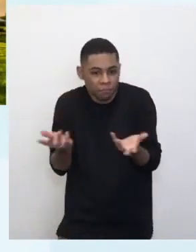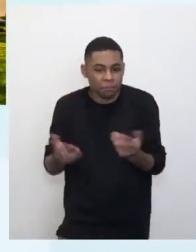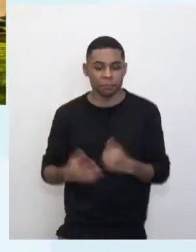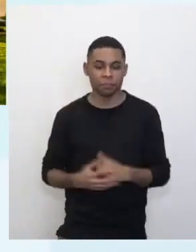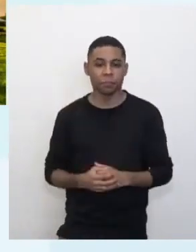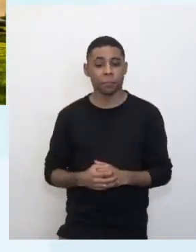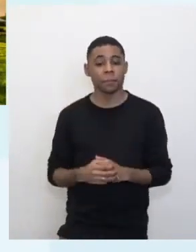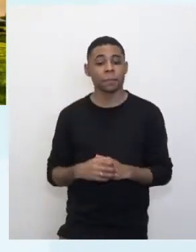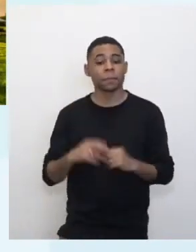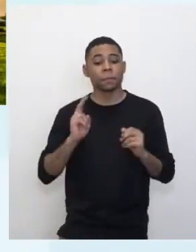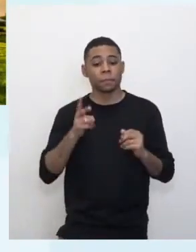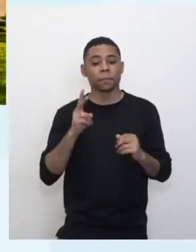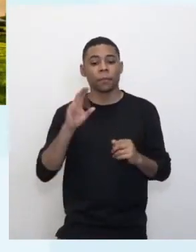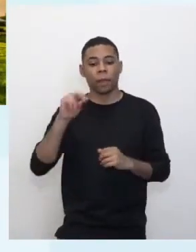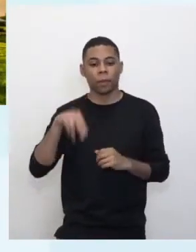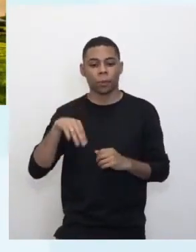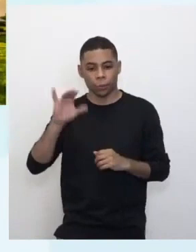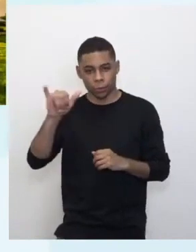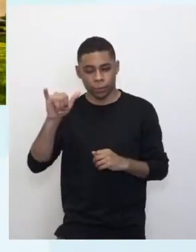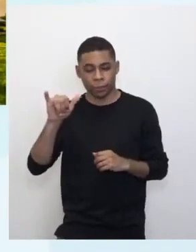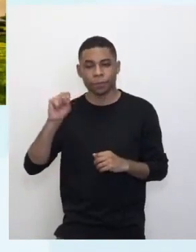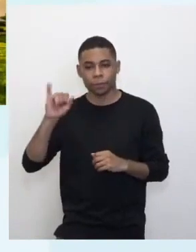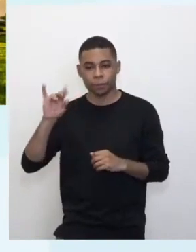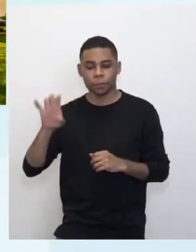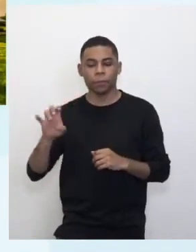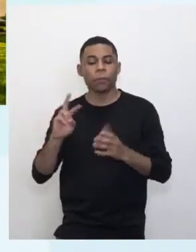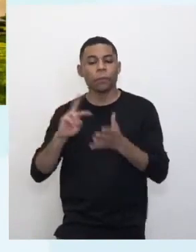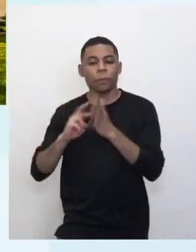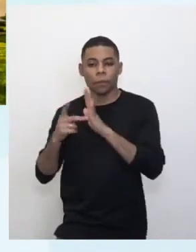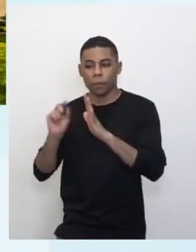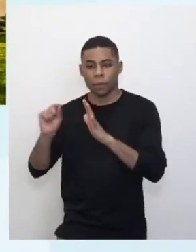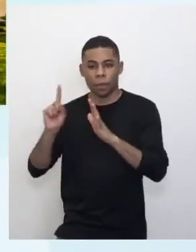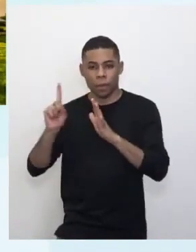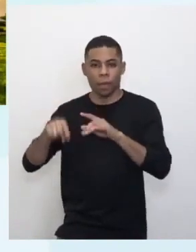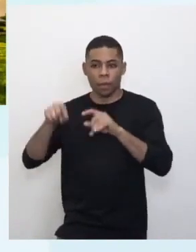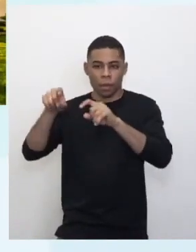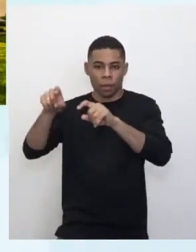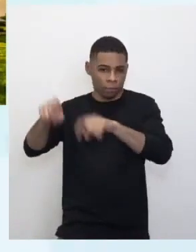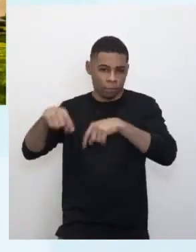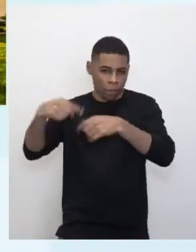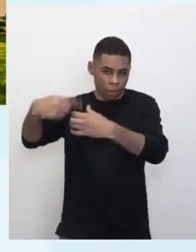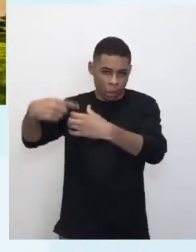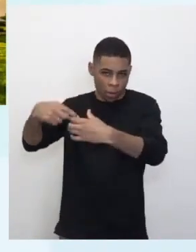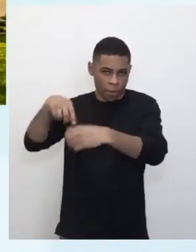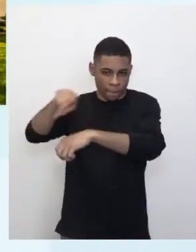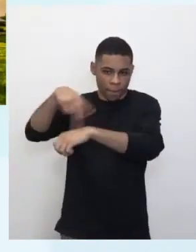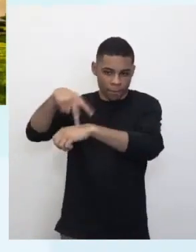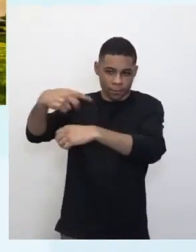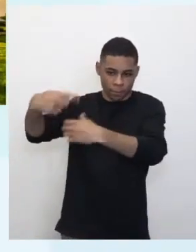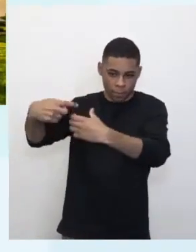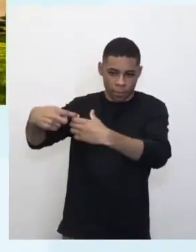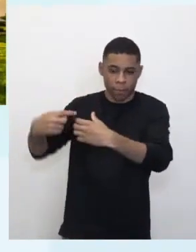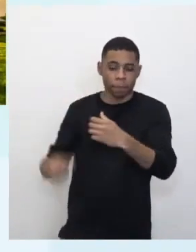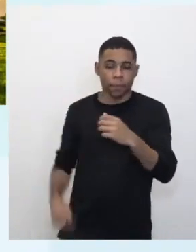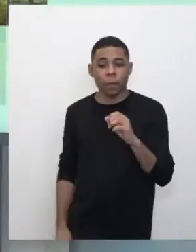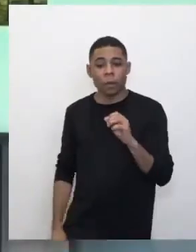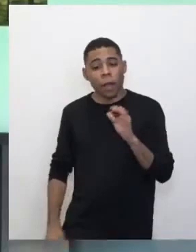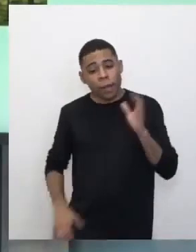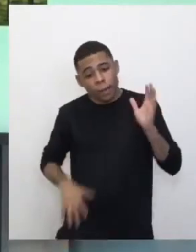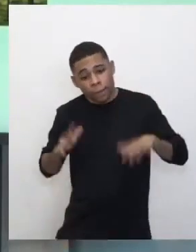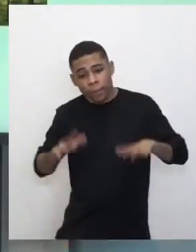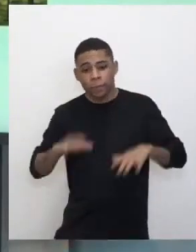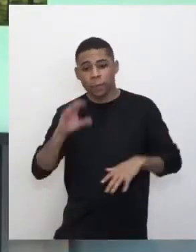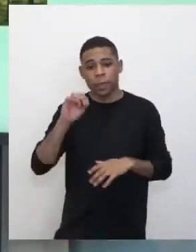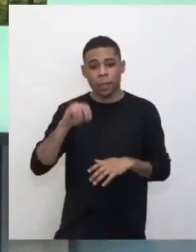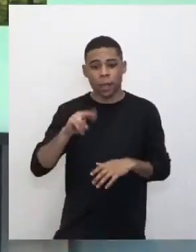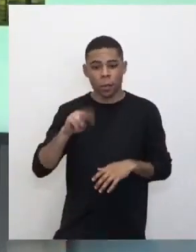palavra countryside, em inglês, significa interior, o interior de um país. Né? E às vezes aparece só country também.